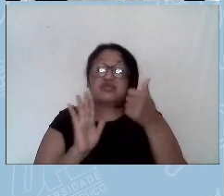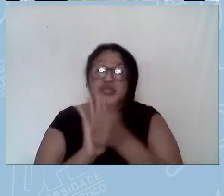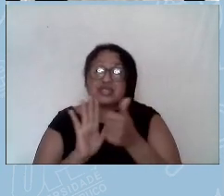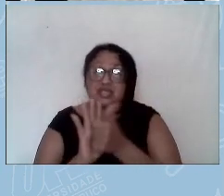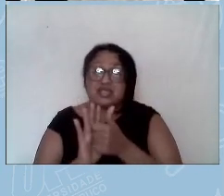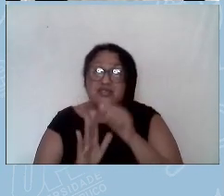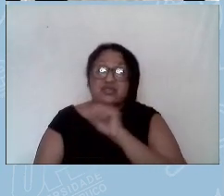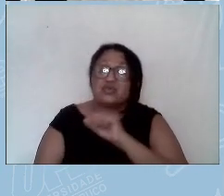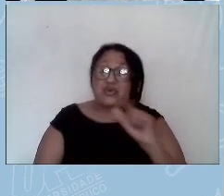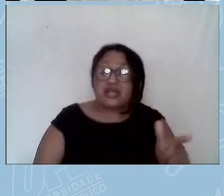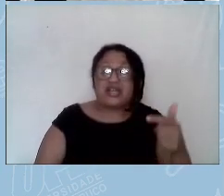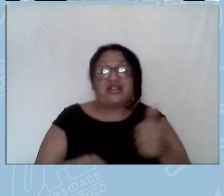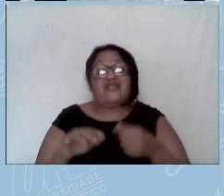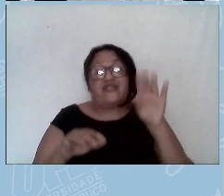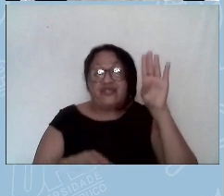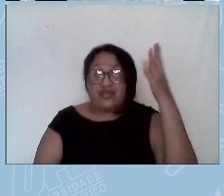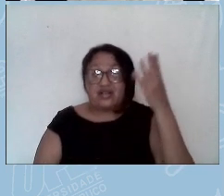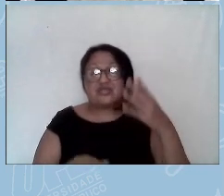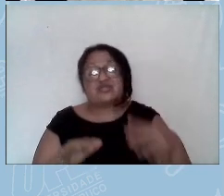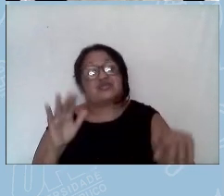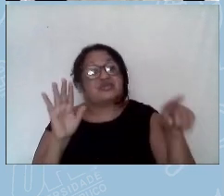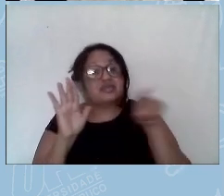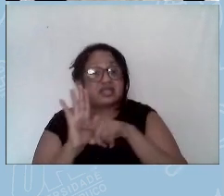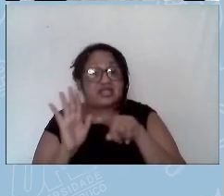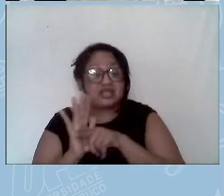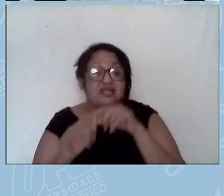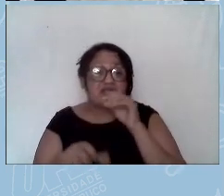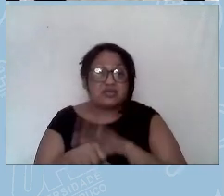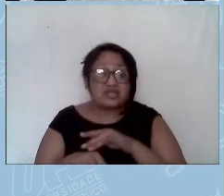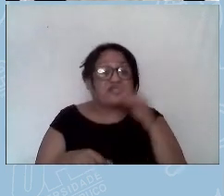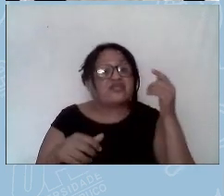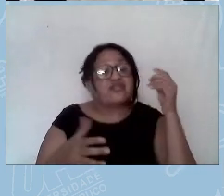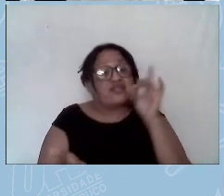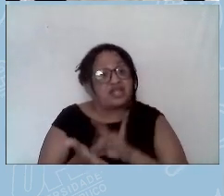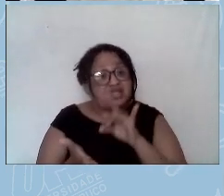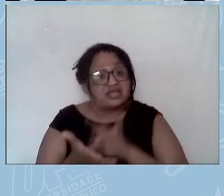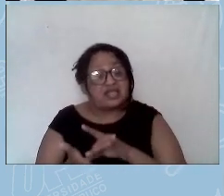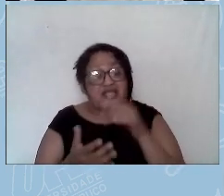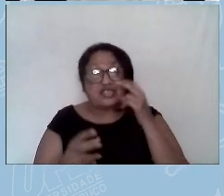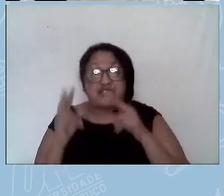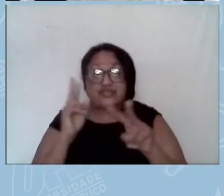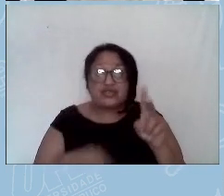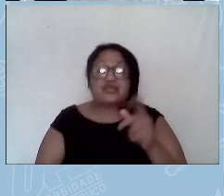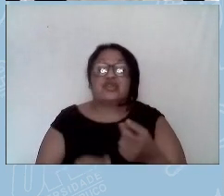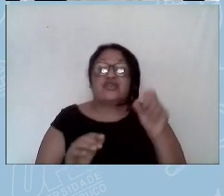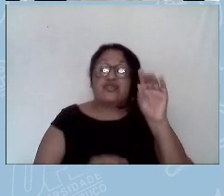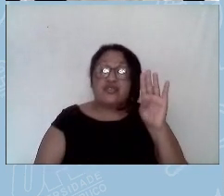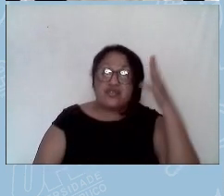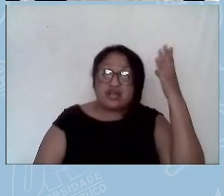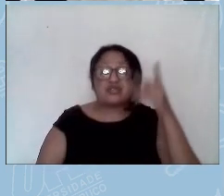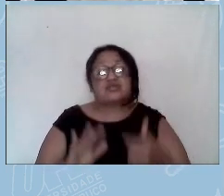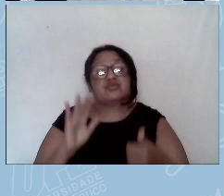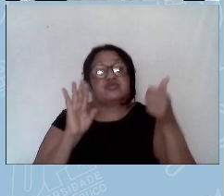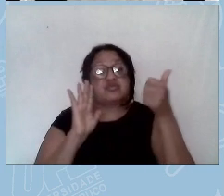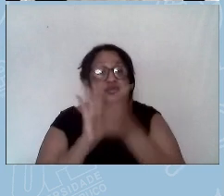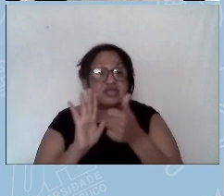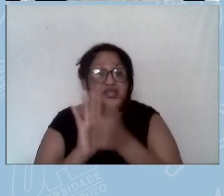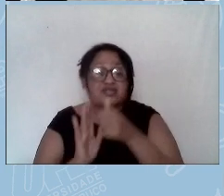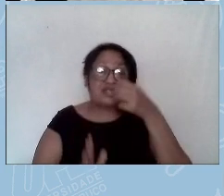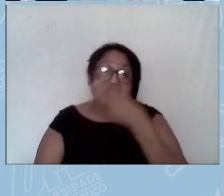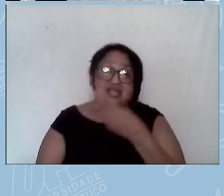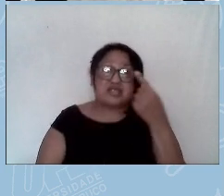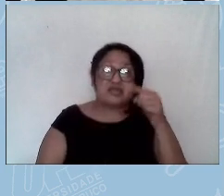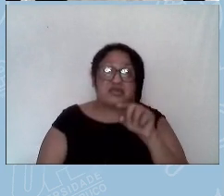negativo para a doença é verdadeiro a gente verificou que o número de falsos positivos é 3.500 enquanto